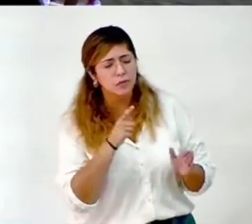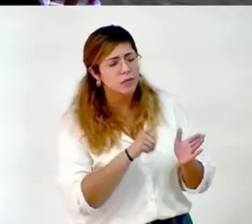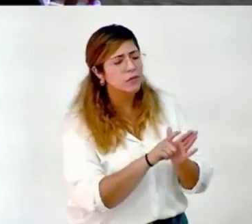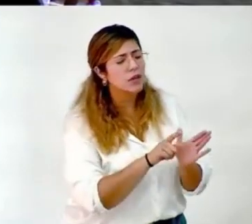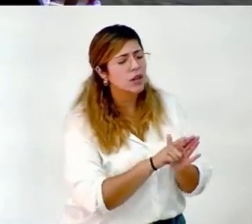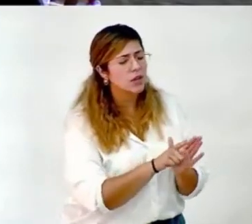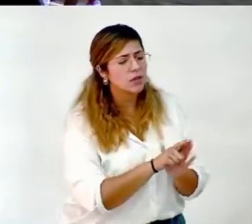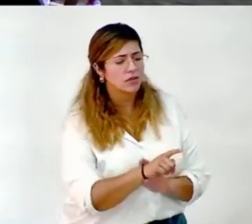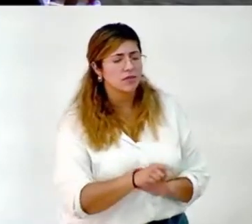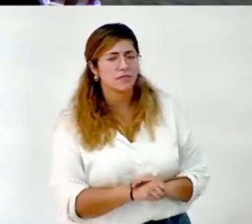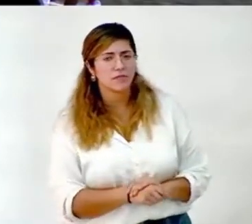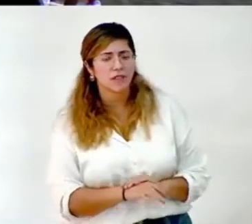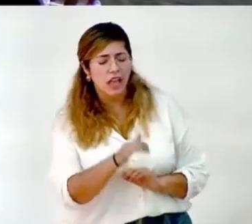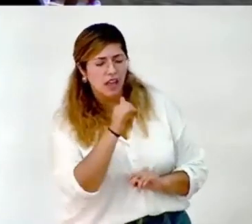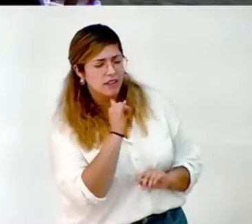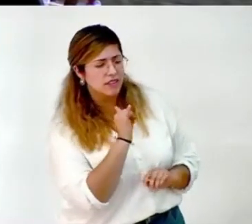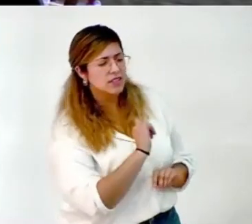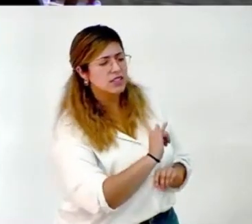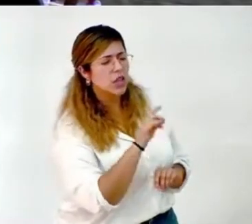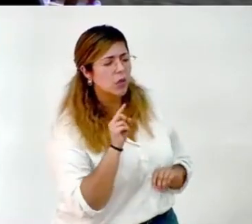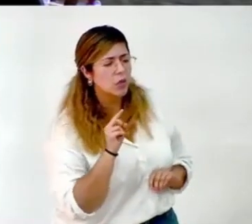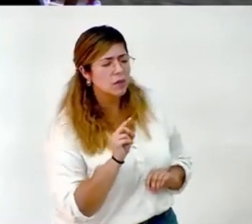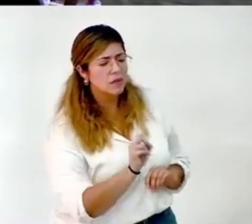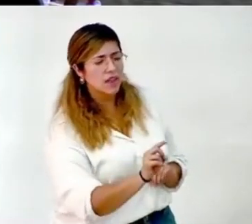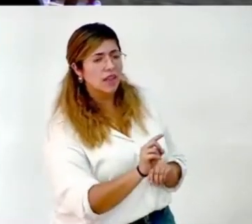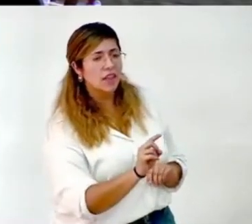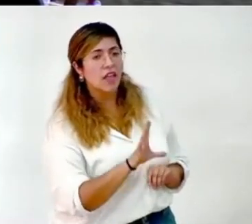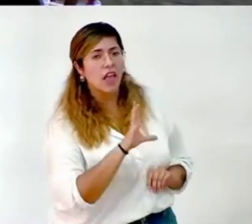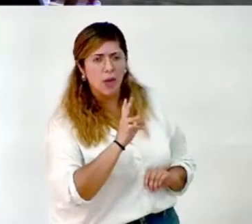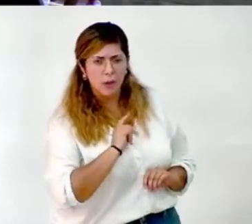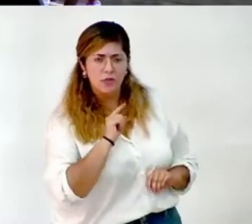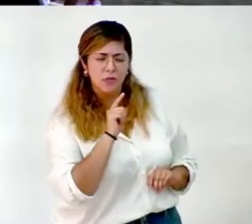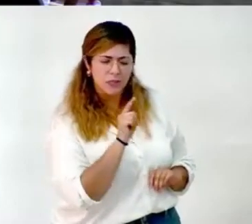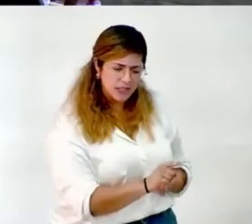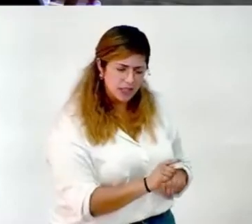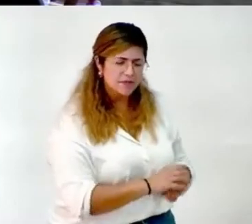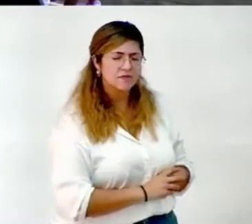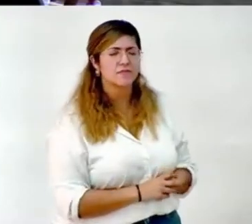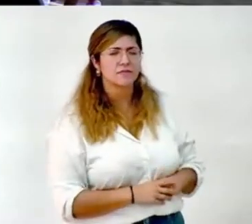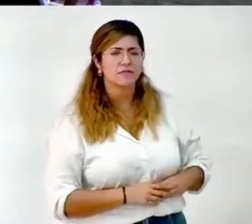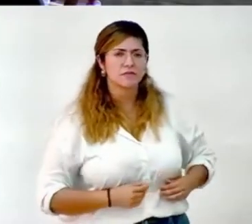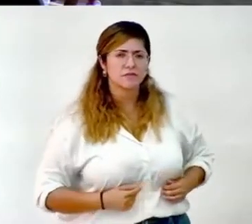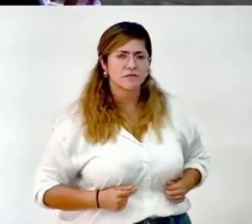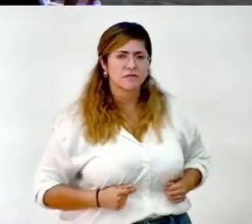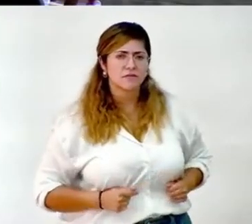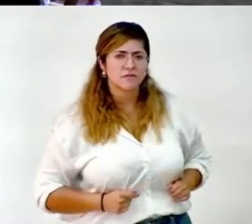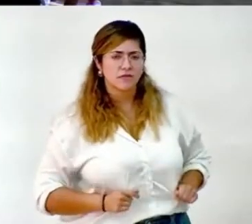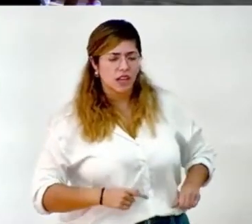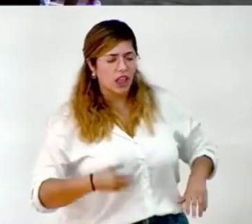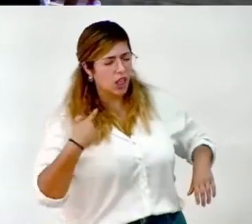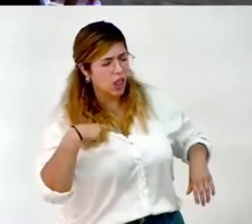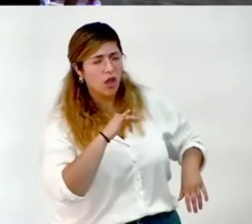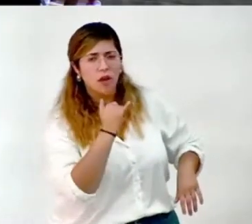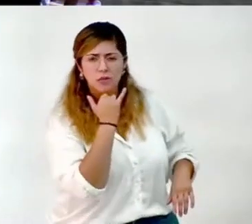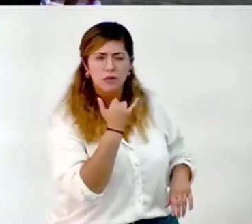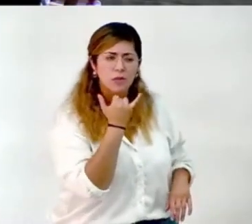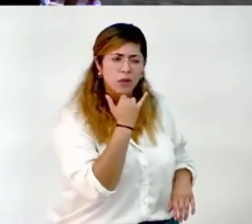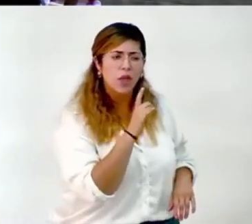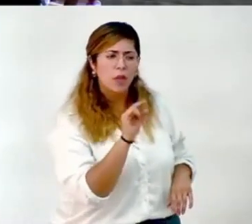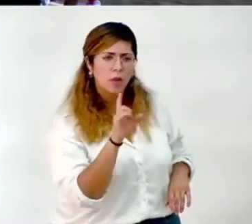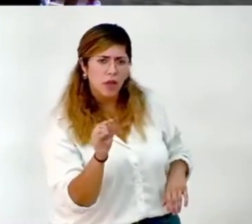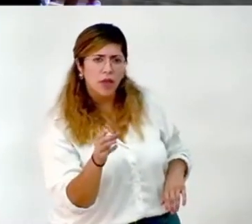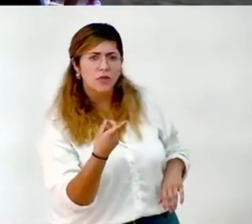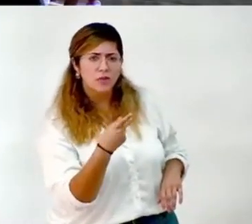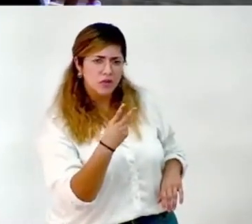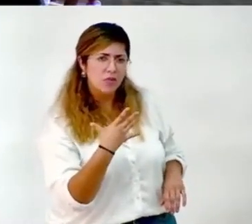vim aqui para dizer a você que nós te amamos e que nós perdoamos o seu